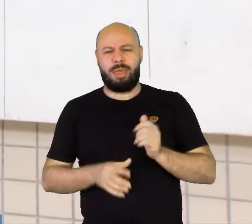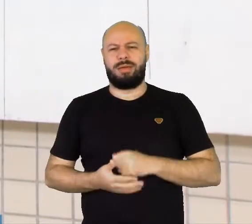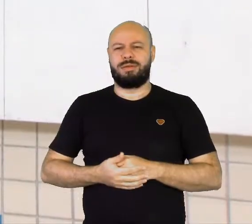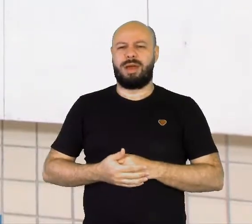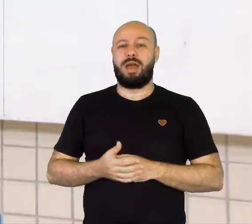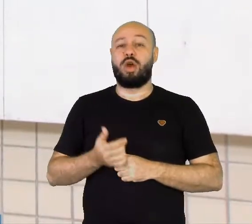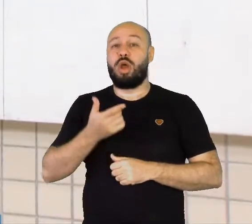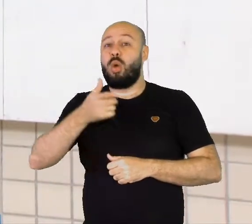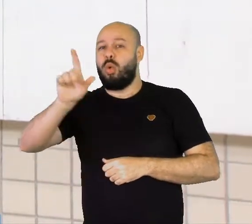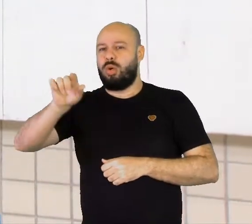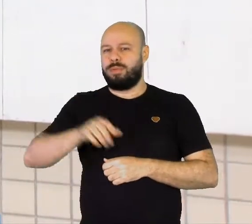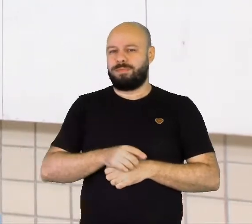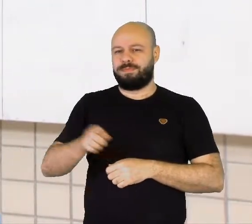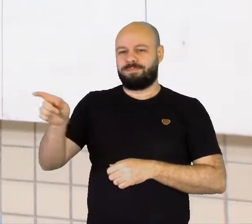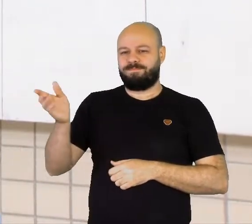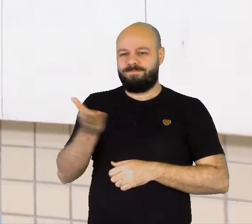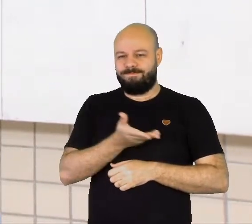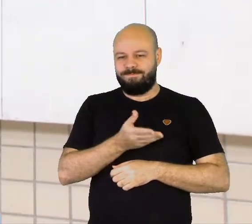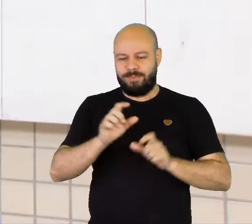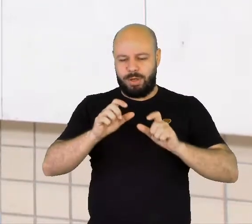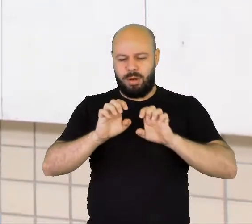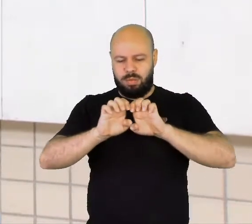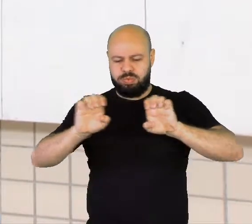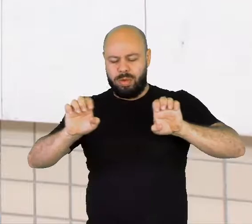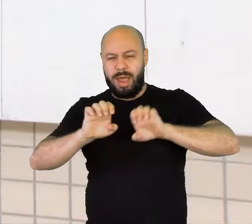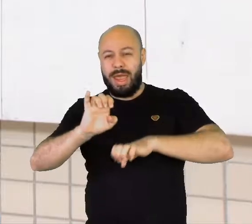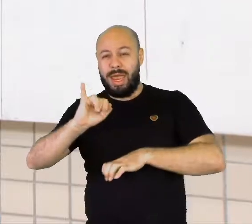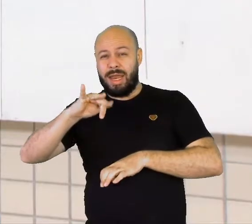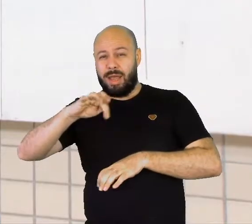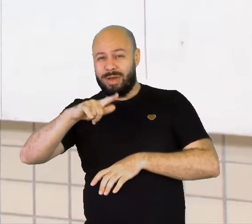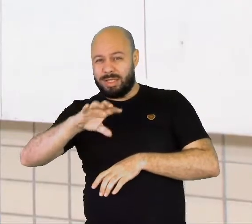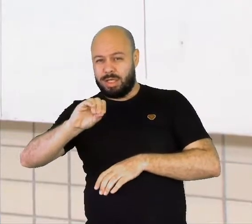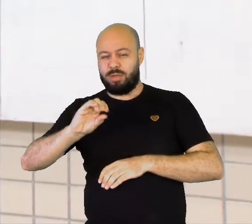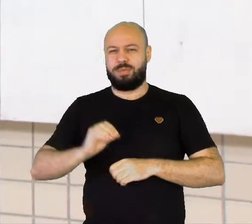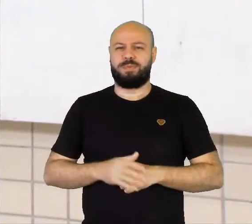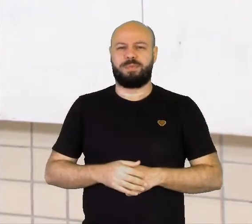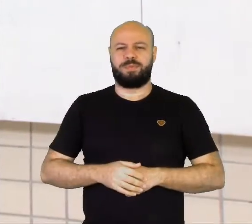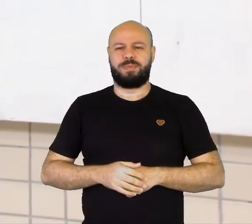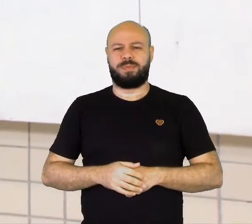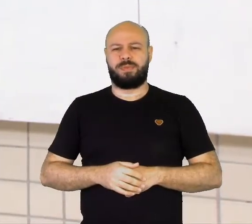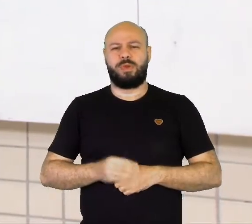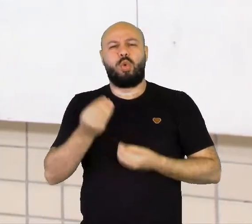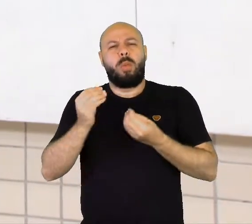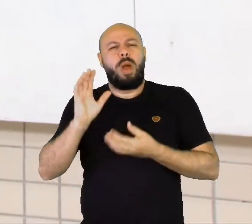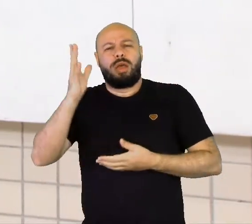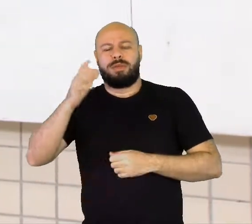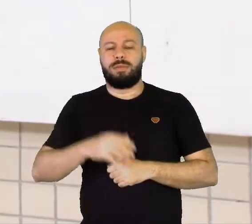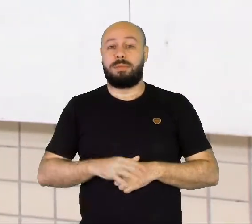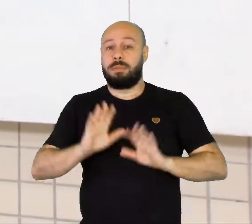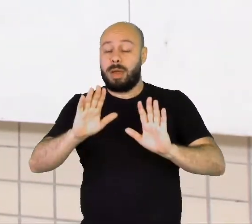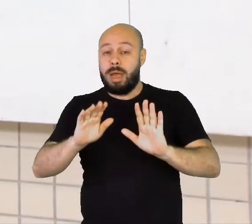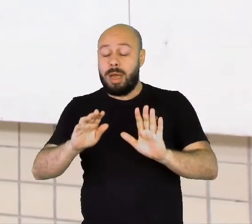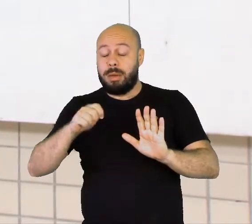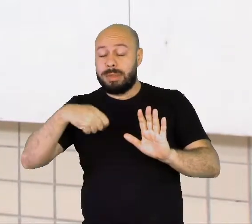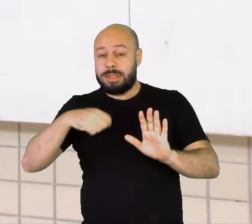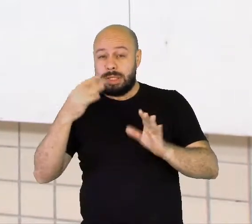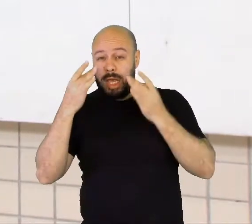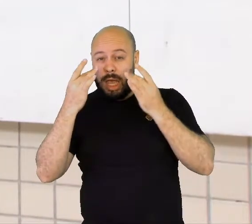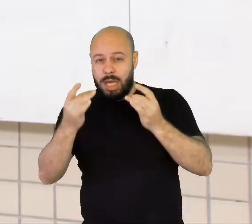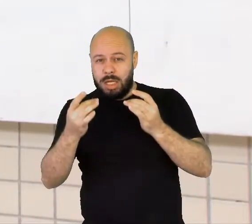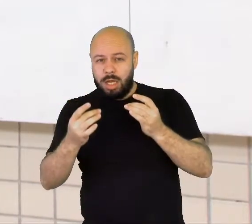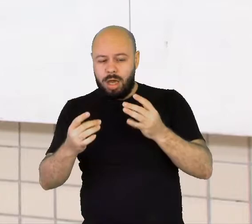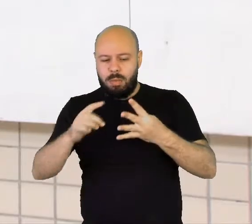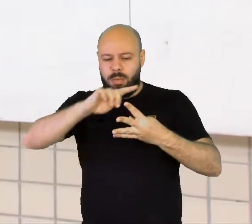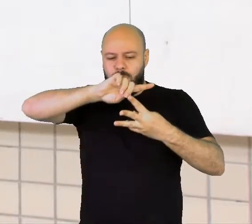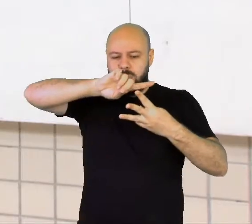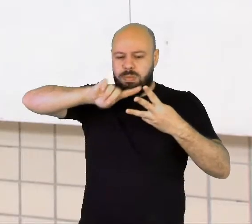caso aqui, professor, já tem uma inequação para resolver e como que eu resolvo? Ó, aqui a gente precisa ficar atento a 3 propriedades